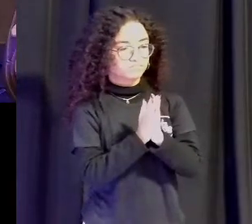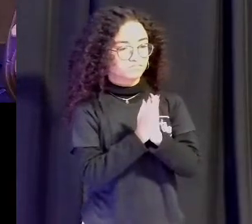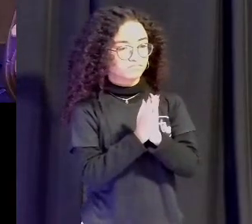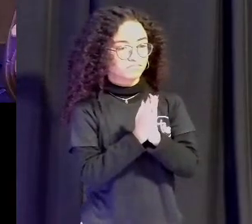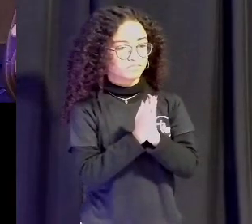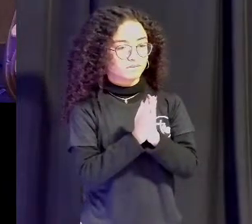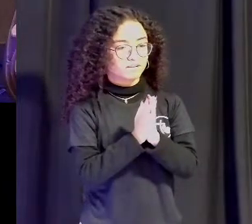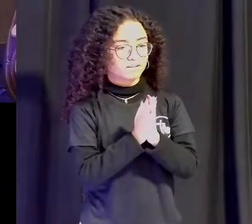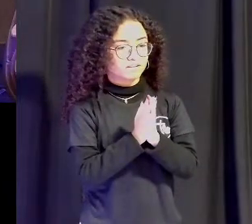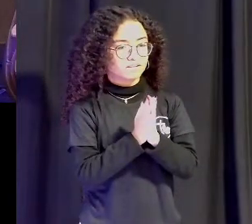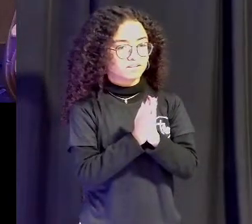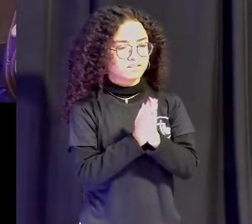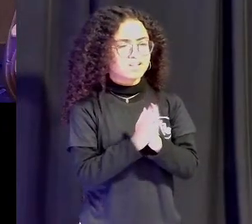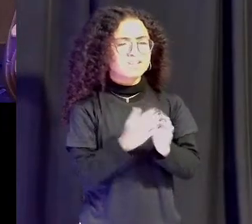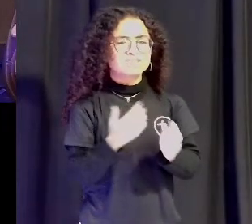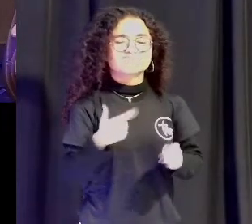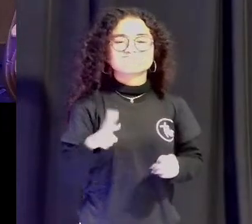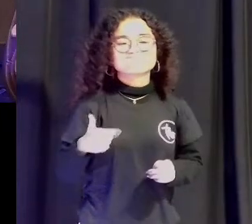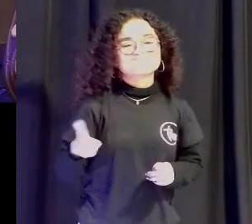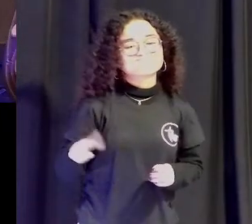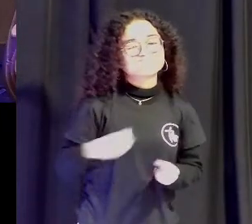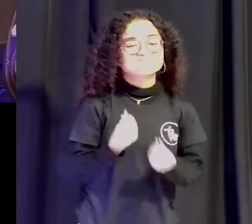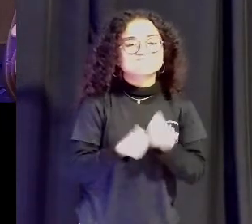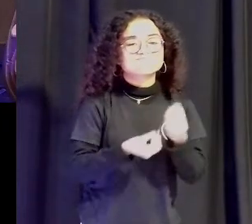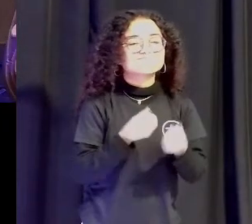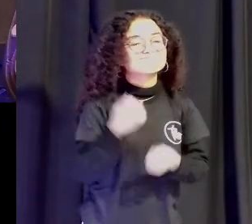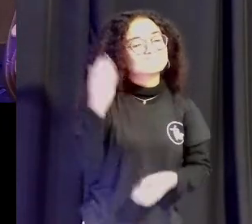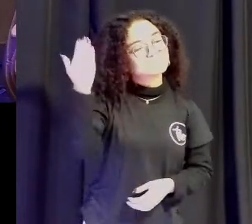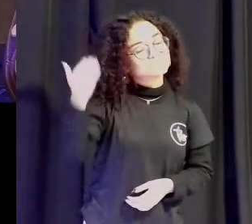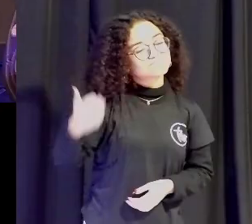Não existe discípulo de Jesus sem oração.